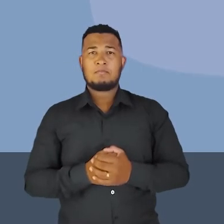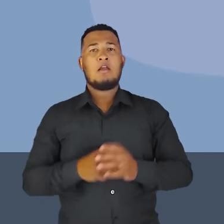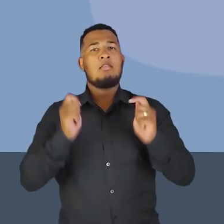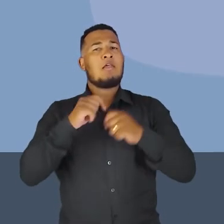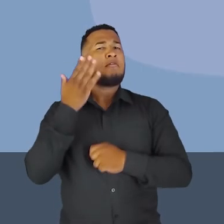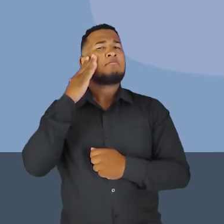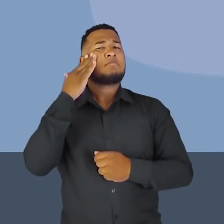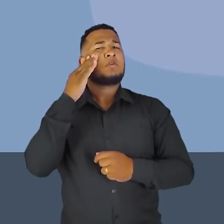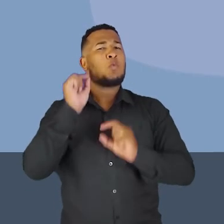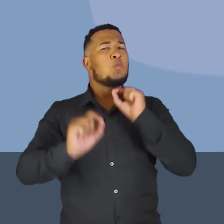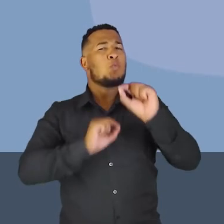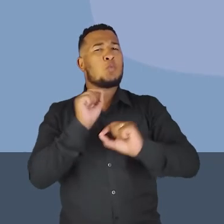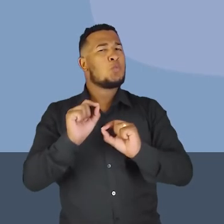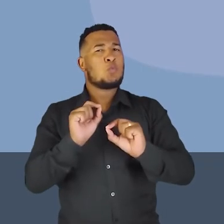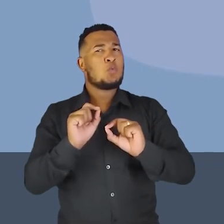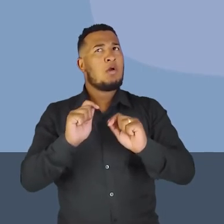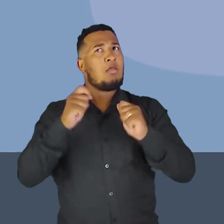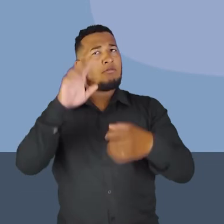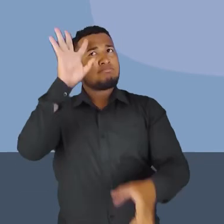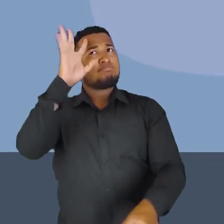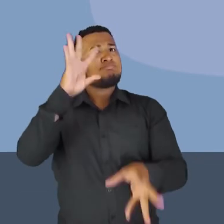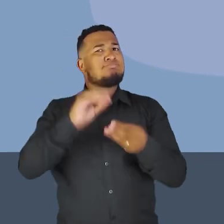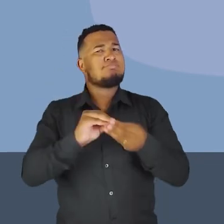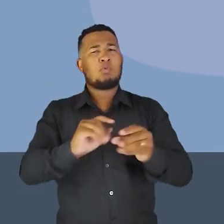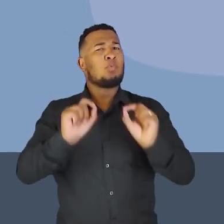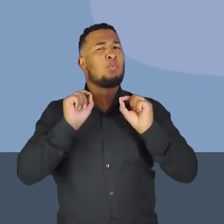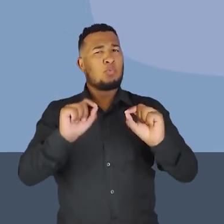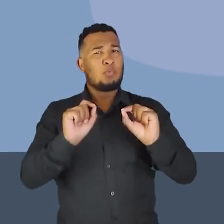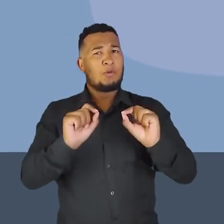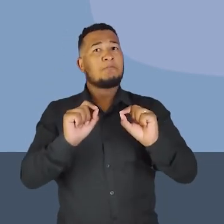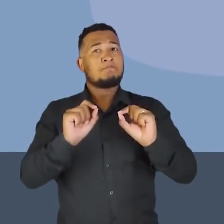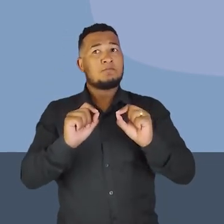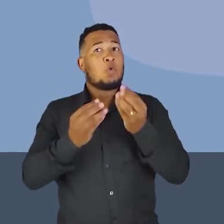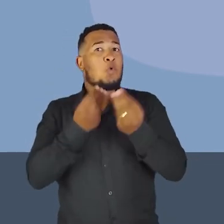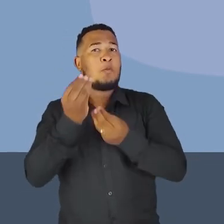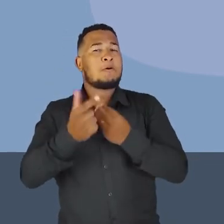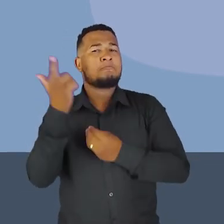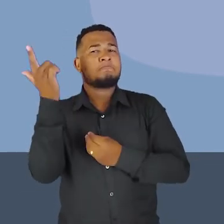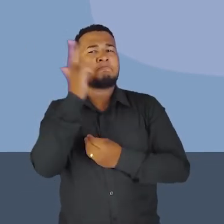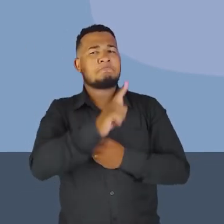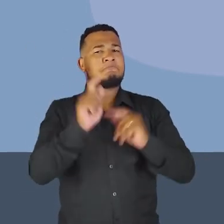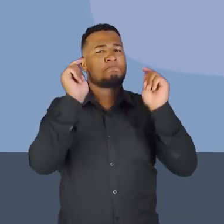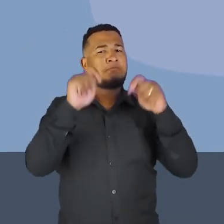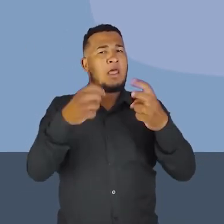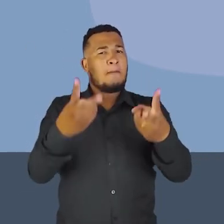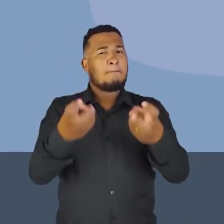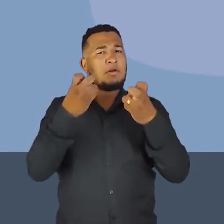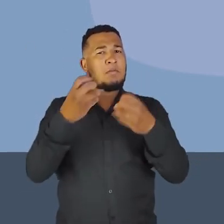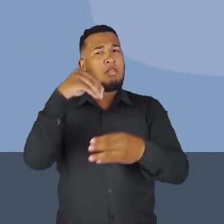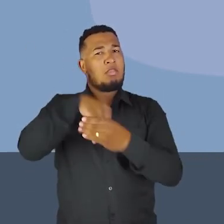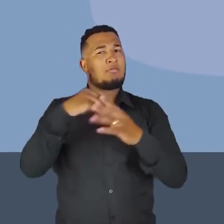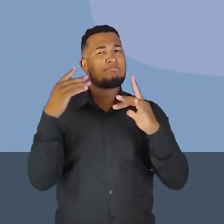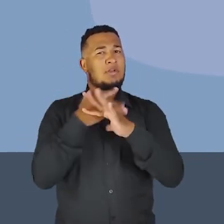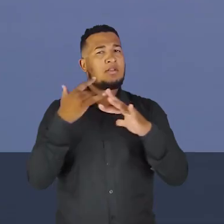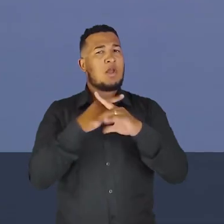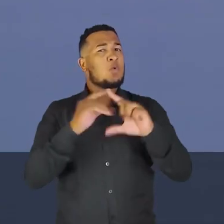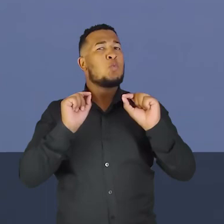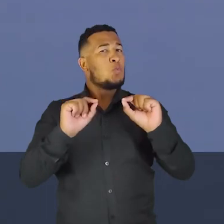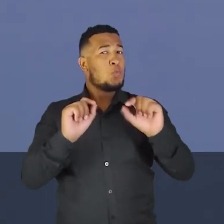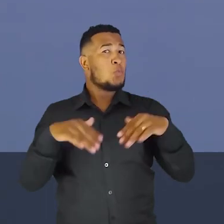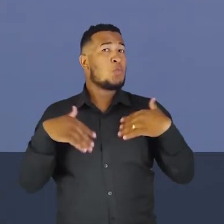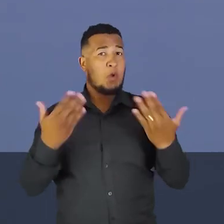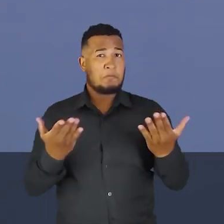dessa imagem? Quais são as conclusões que vocês podem tirar? O que vocês conseguem perceber nessa cidade? Vamos lá? Olha